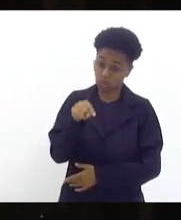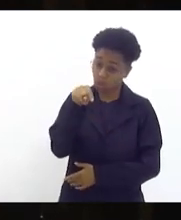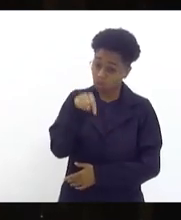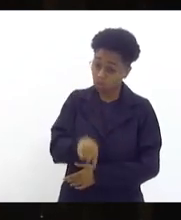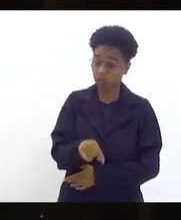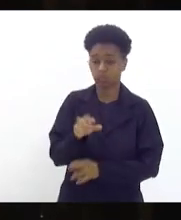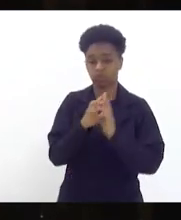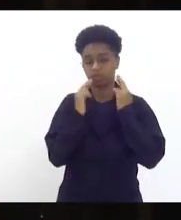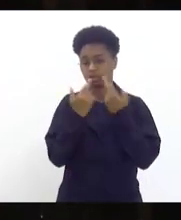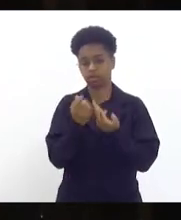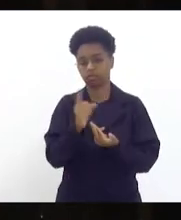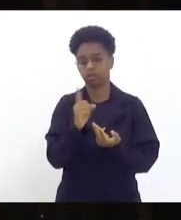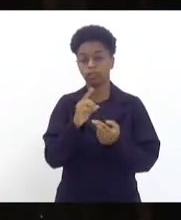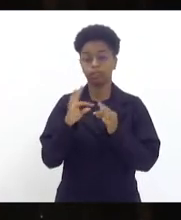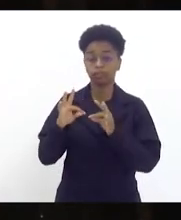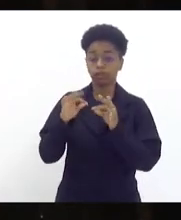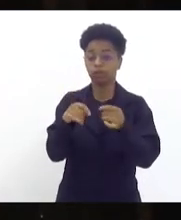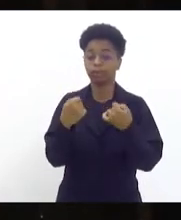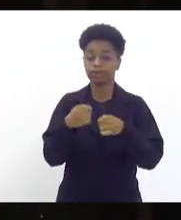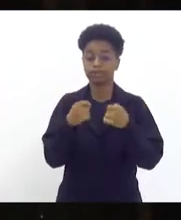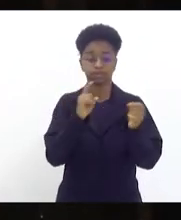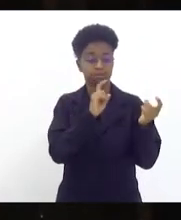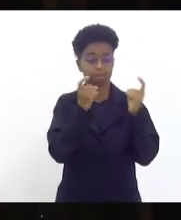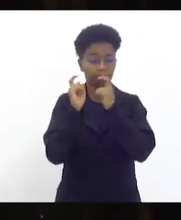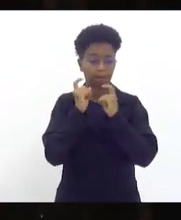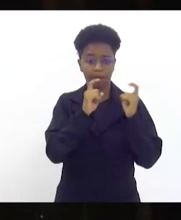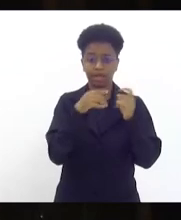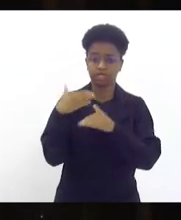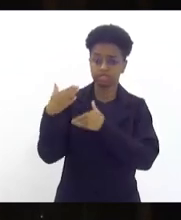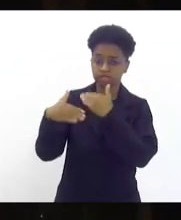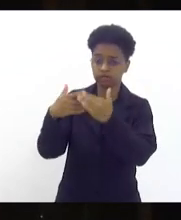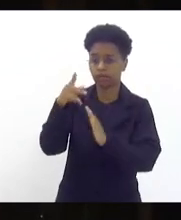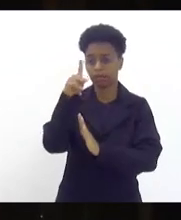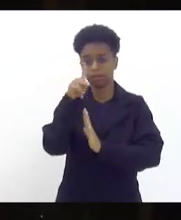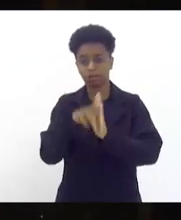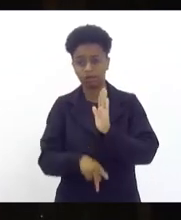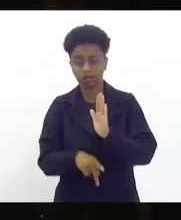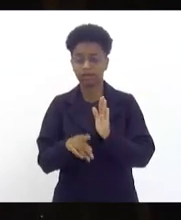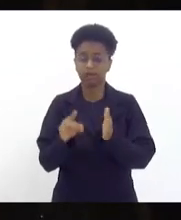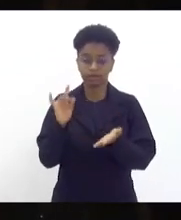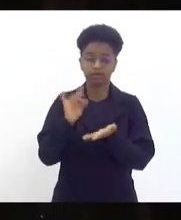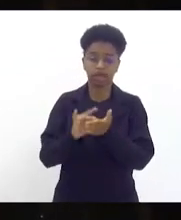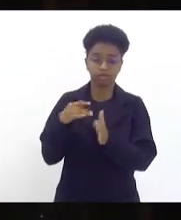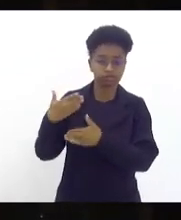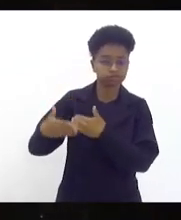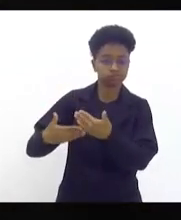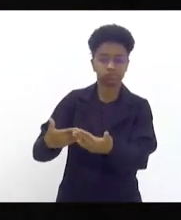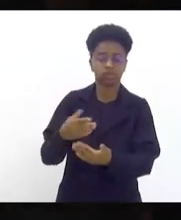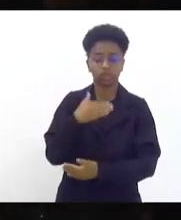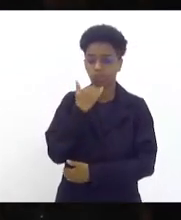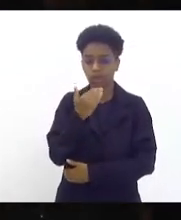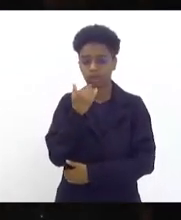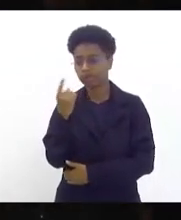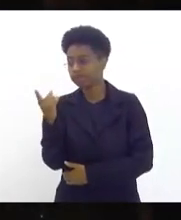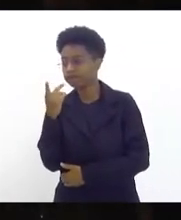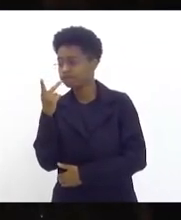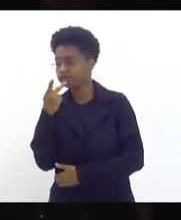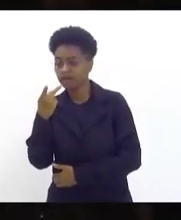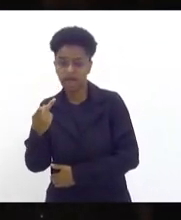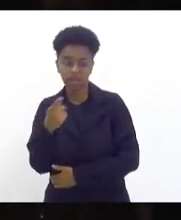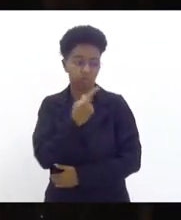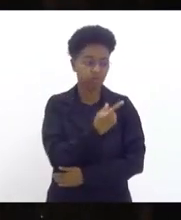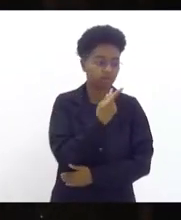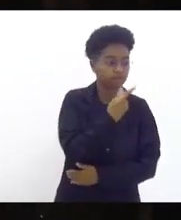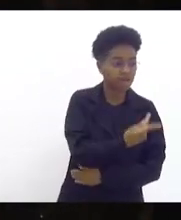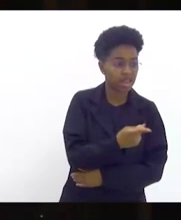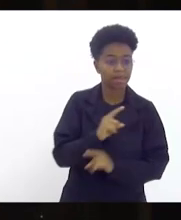é sentarem fazer um elo te desenvolvimento te projeto que vai adiante não adianta um falar uma coisa outro falar